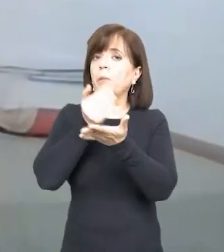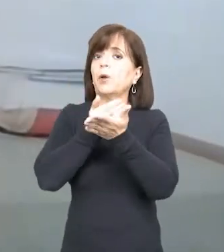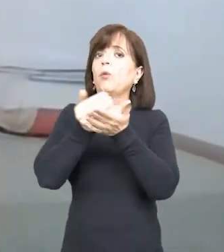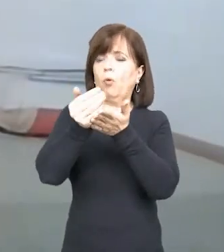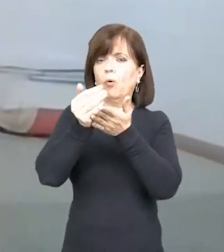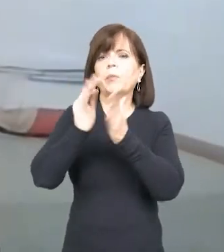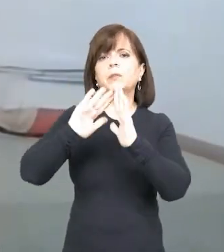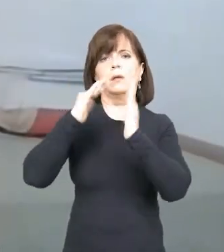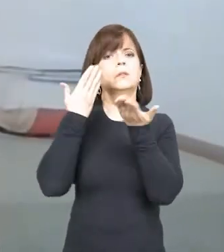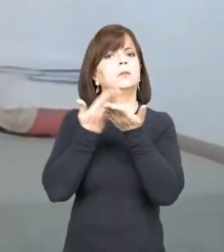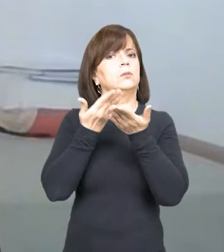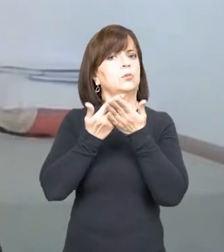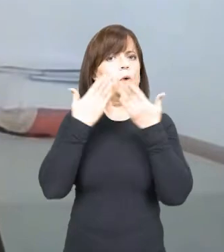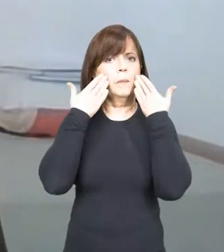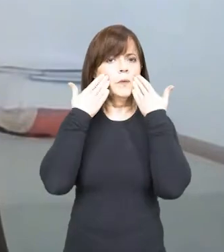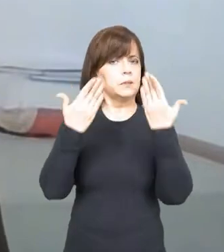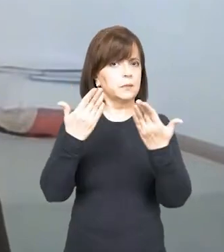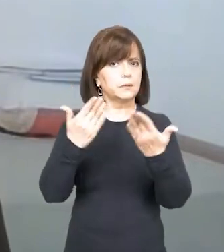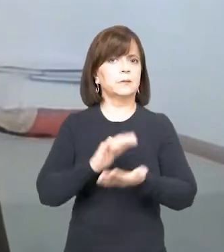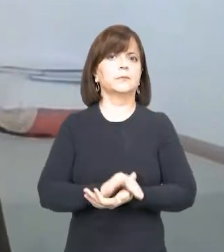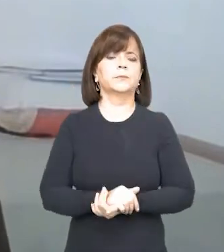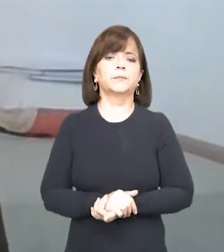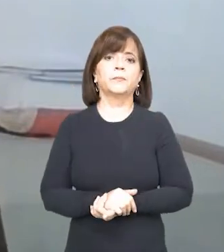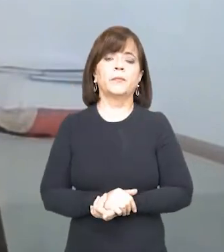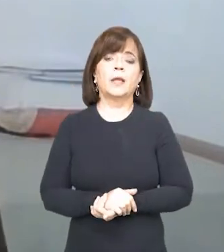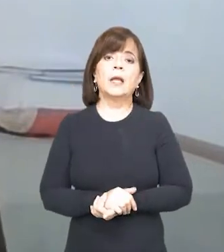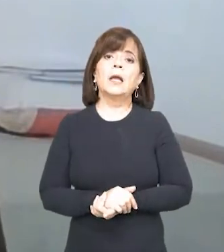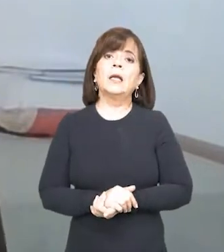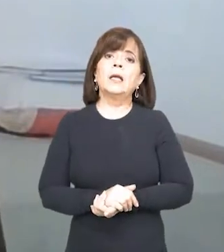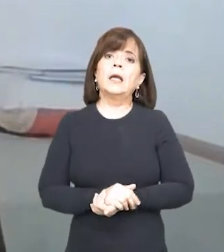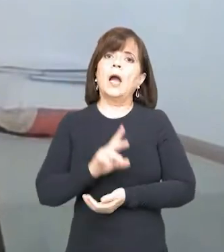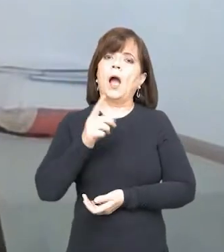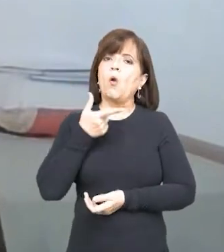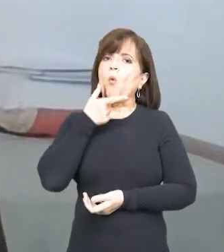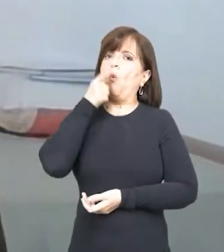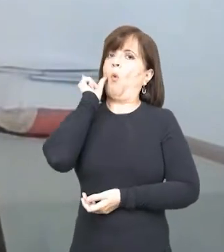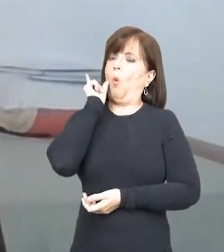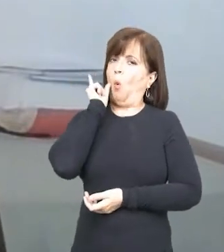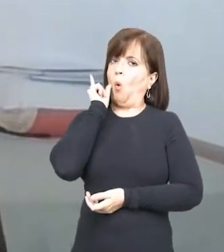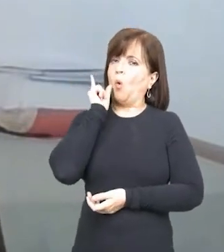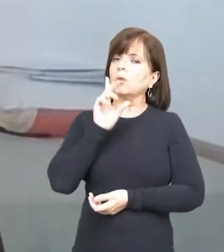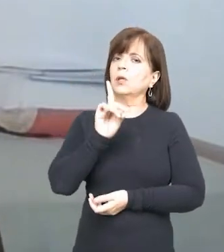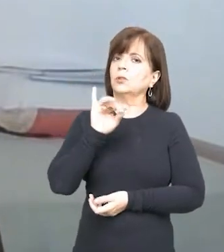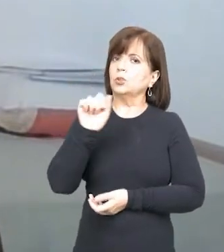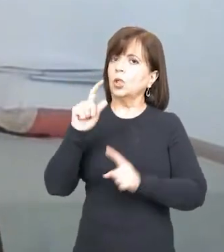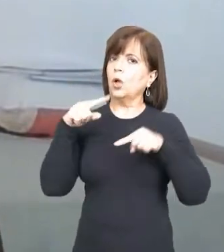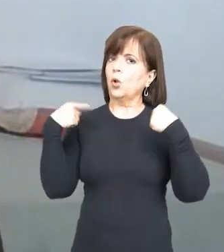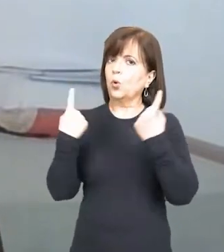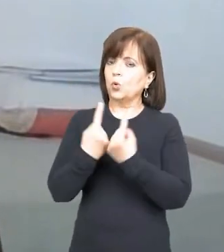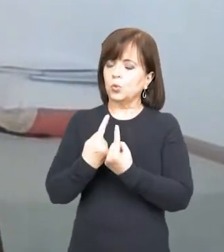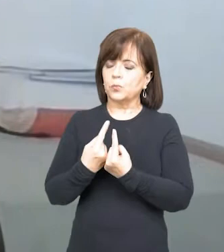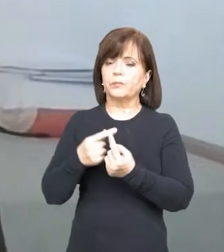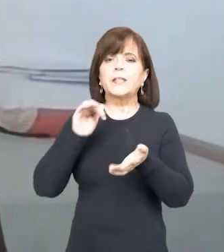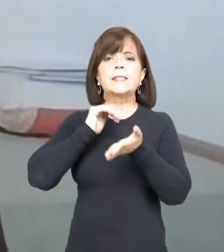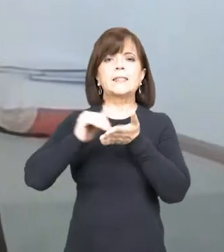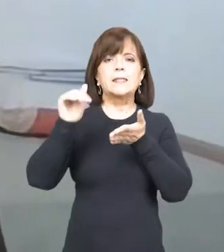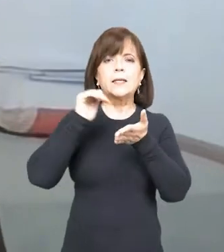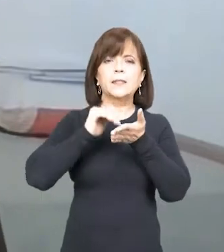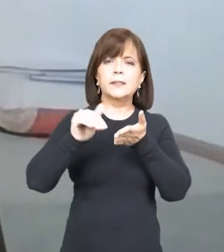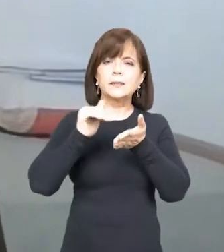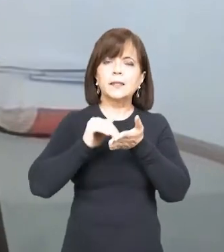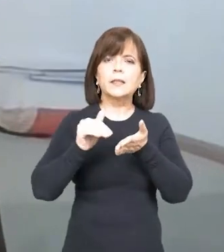reinício dessas atividades presenciais. Na data da reunião de ontem, a Secretaria de Estado de Saúde apresentou